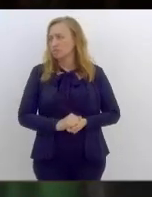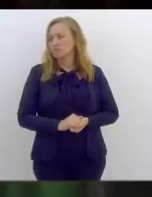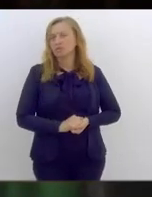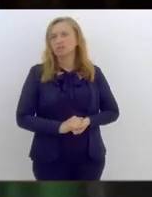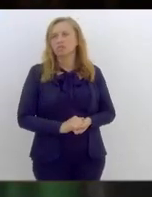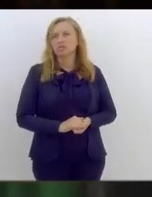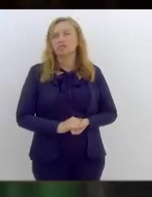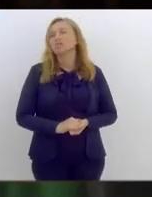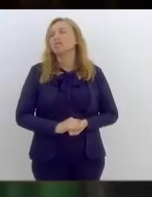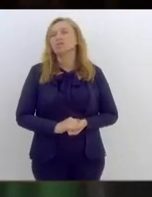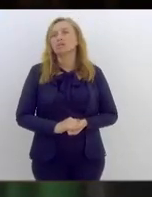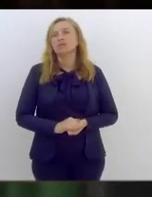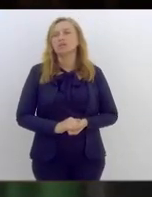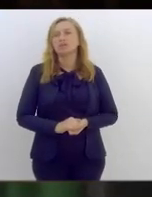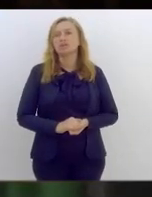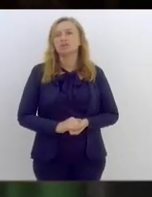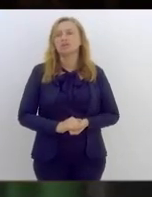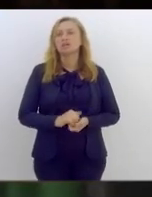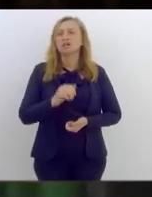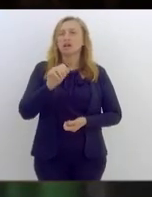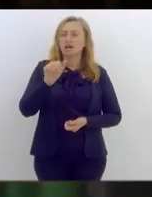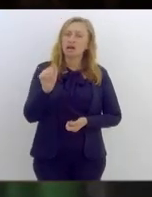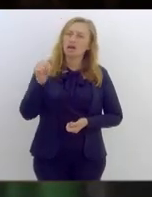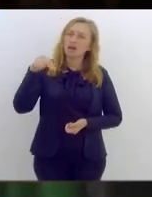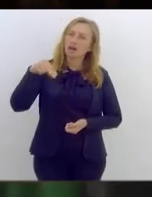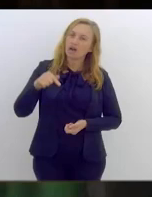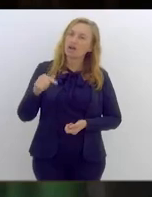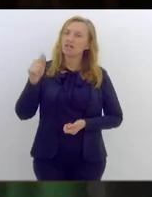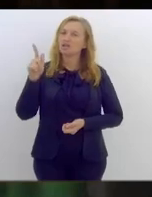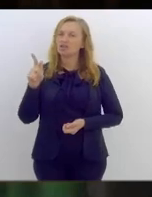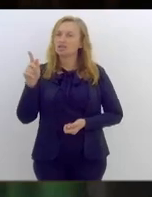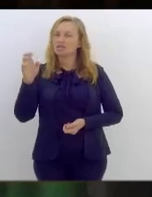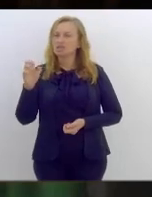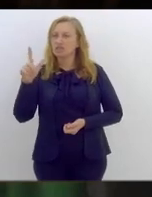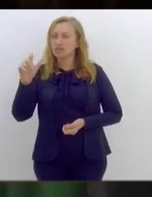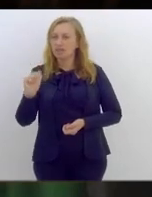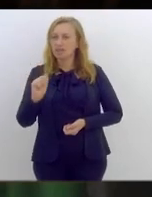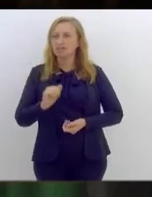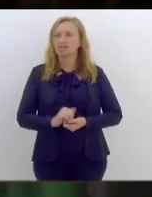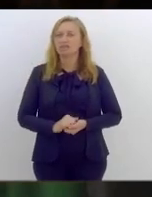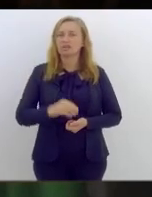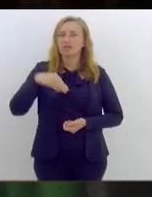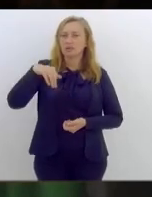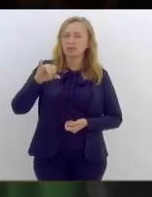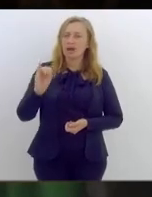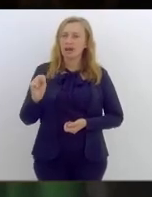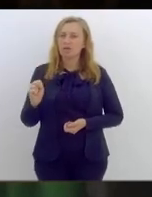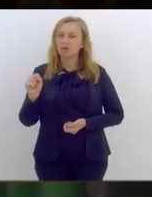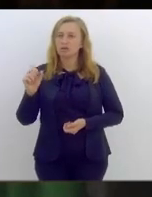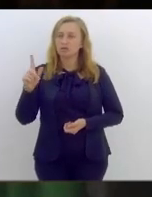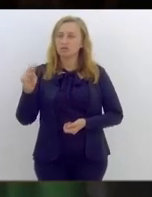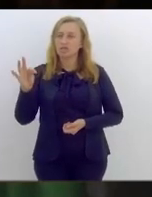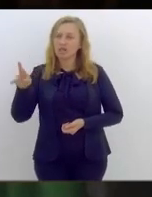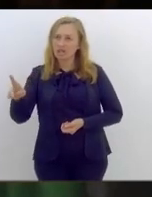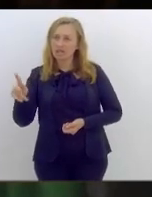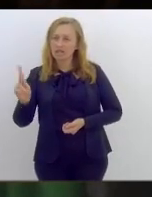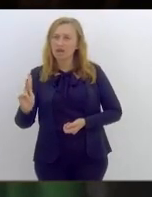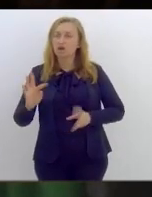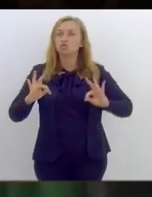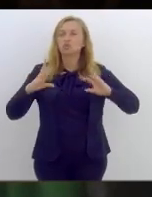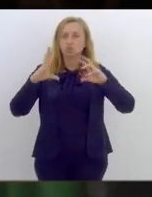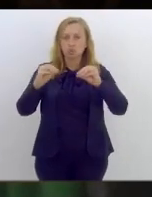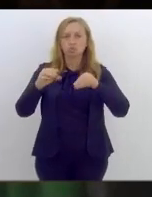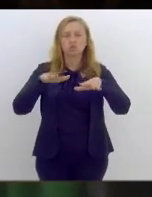como Angela Davis, né, Malcolm X, Martin Luther King, tudo isso